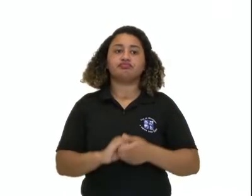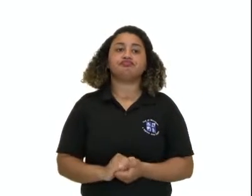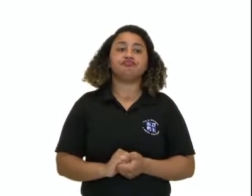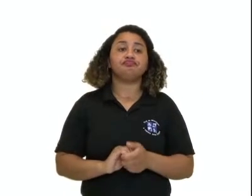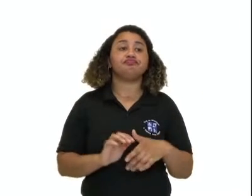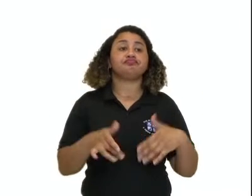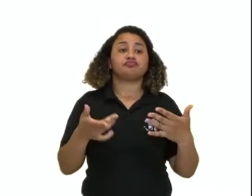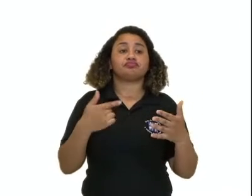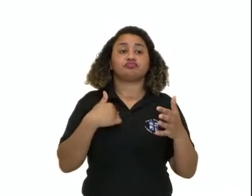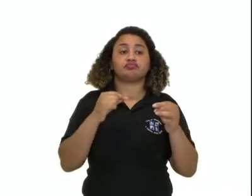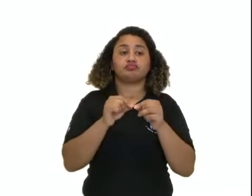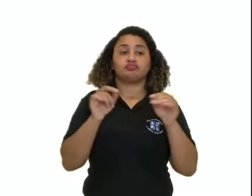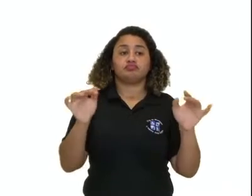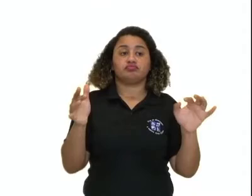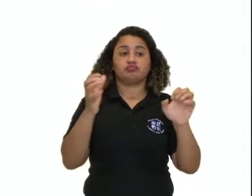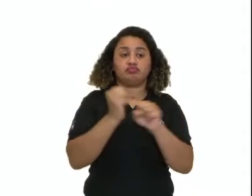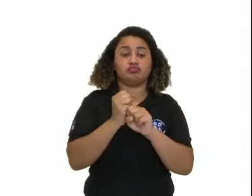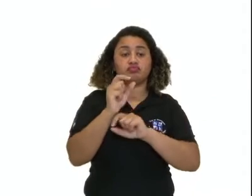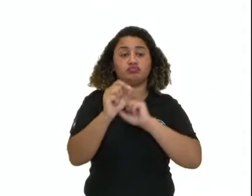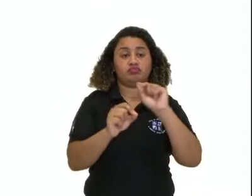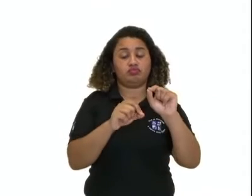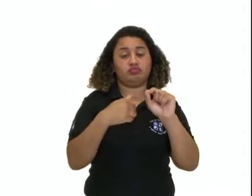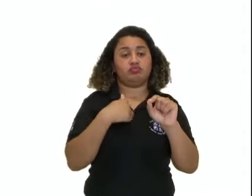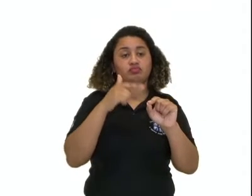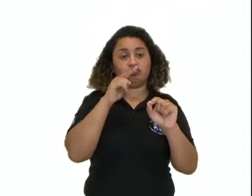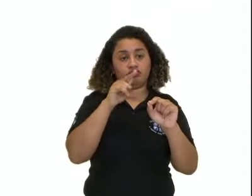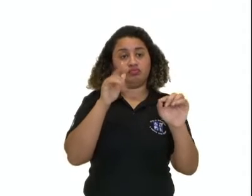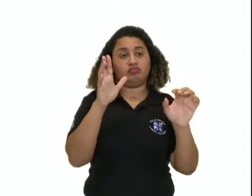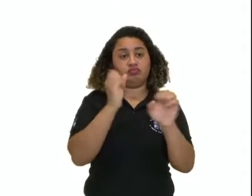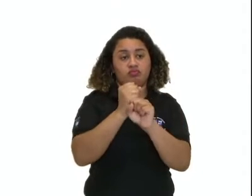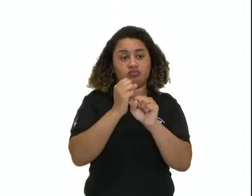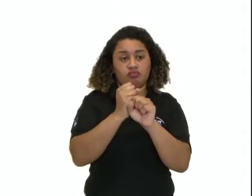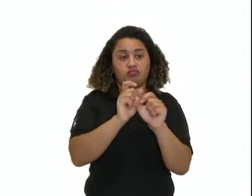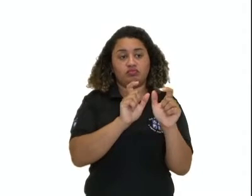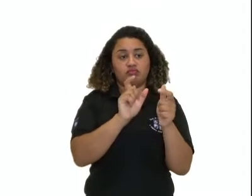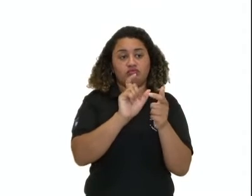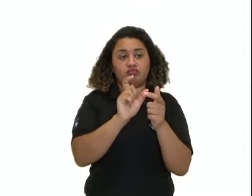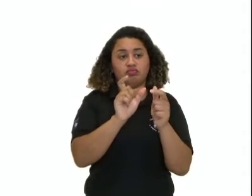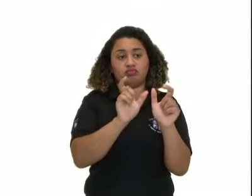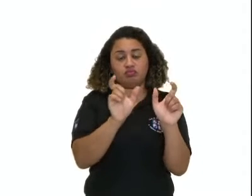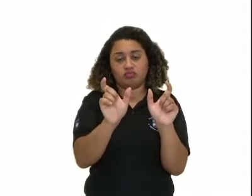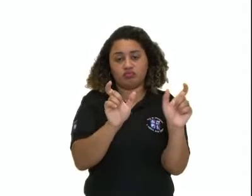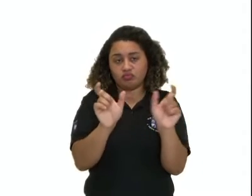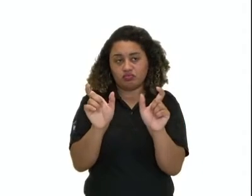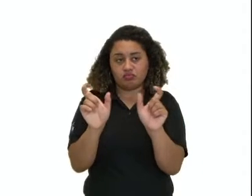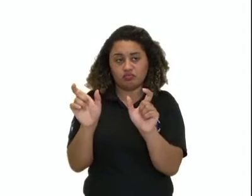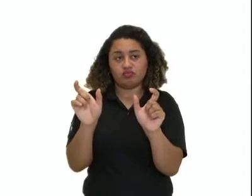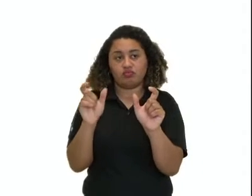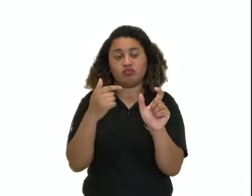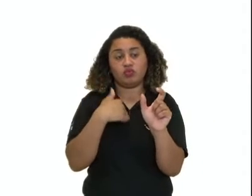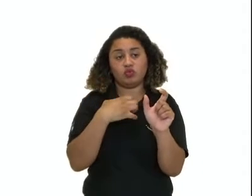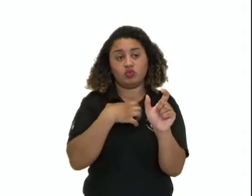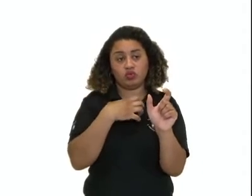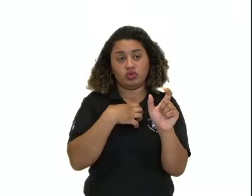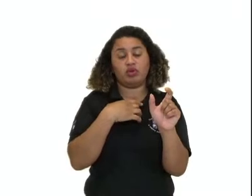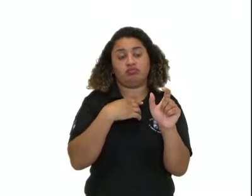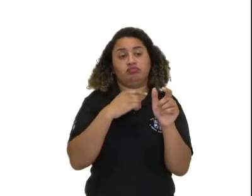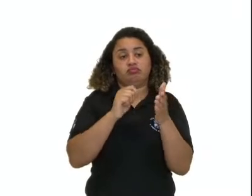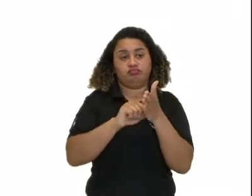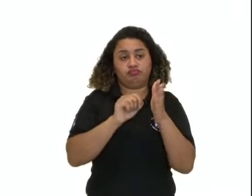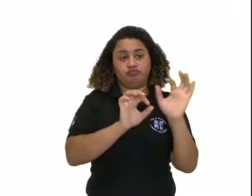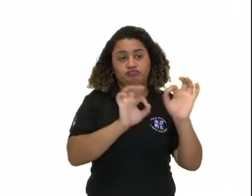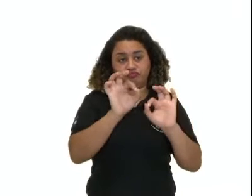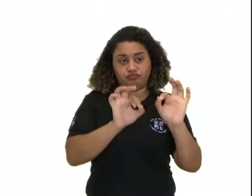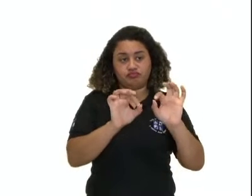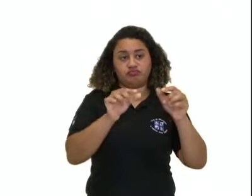Fazendo a soma, pessoal, nós somamos os dois elementos, que eu escrevi da maneira como ela apareceu